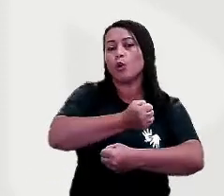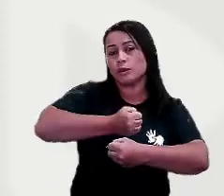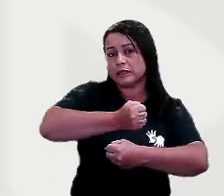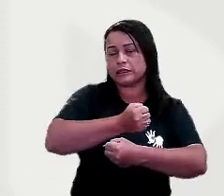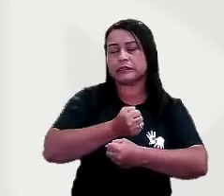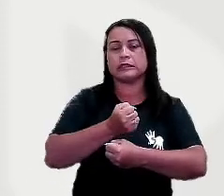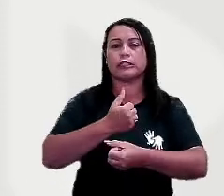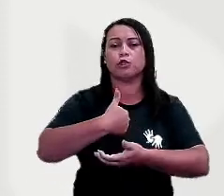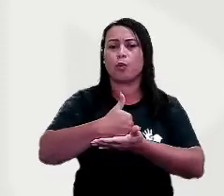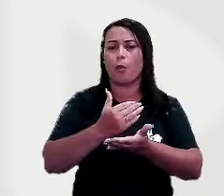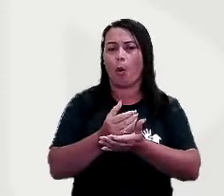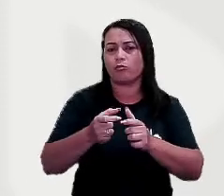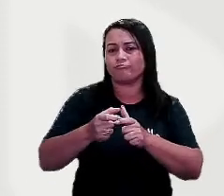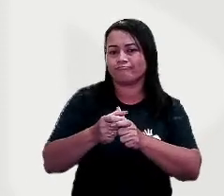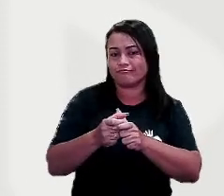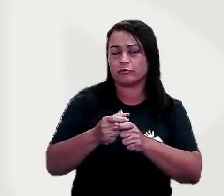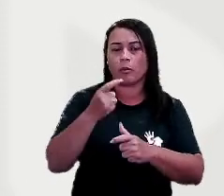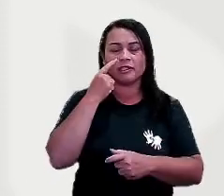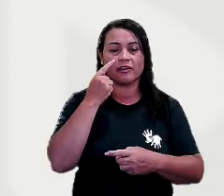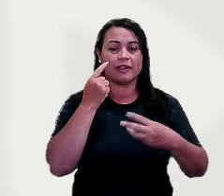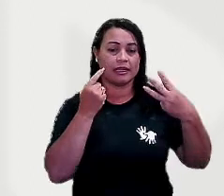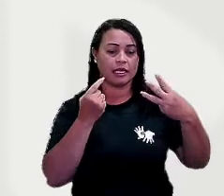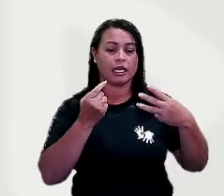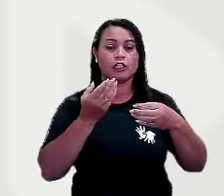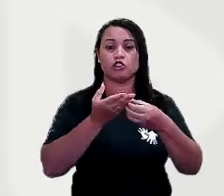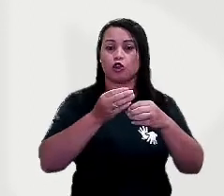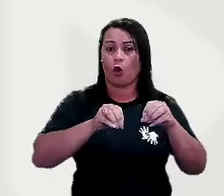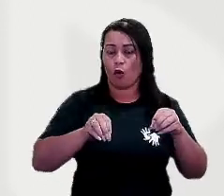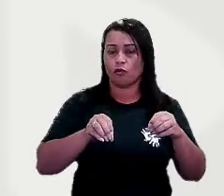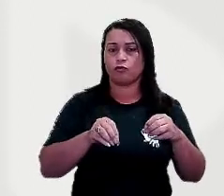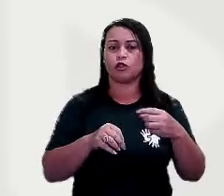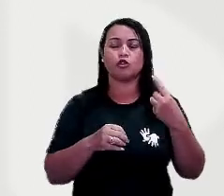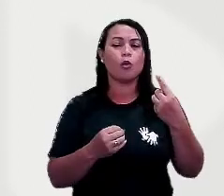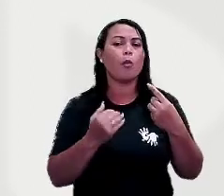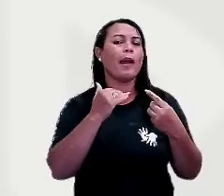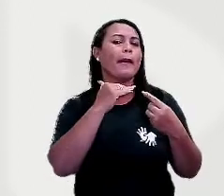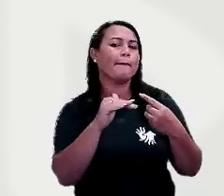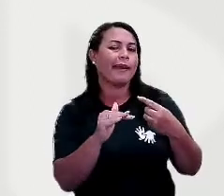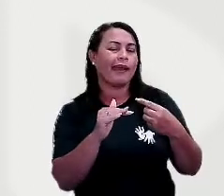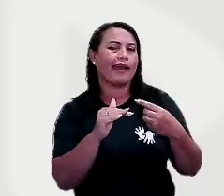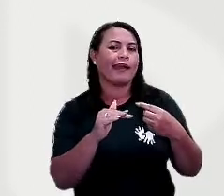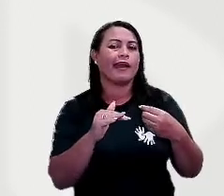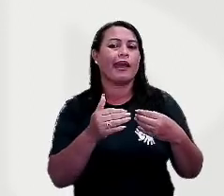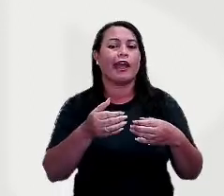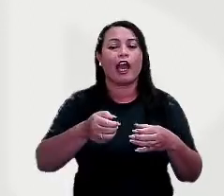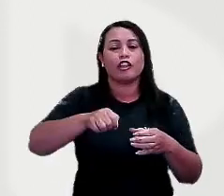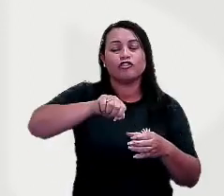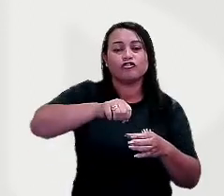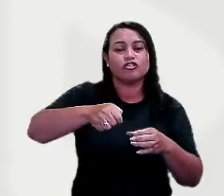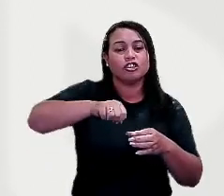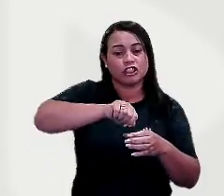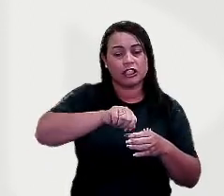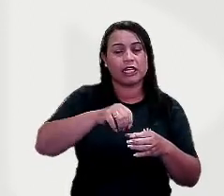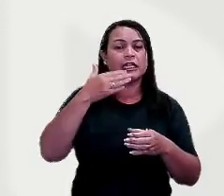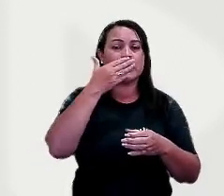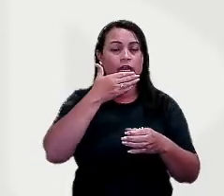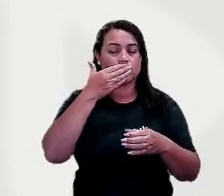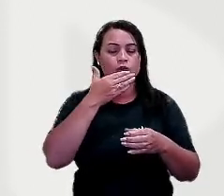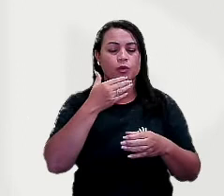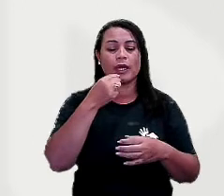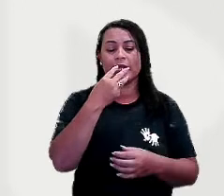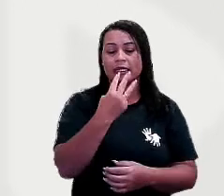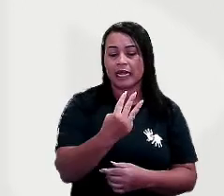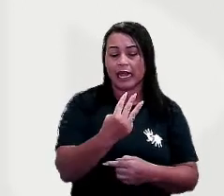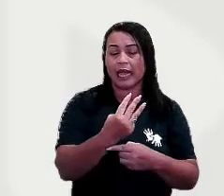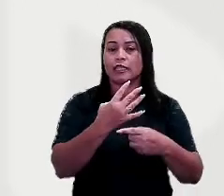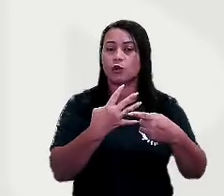aí os ingredientes: 3 ovos, 1,5 xícara de açúcar refinado, 3/4 de